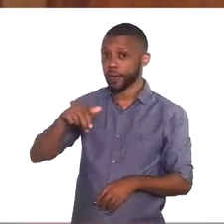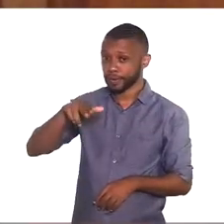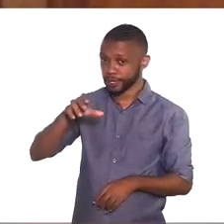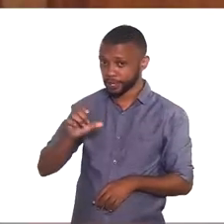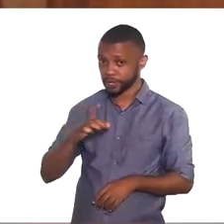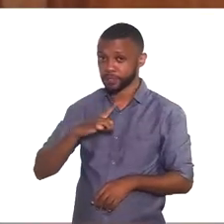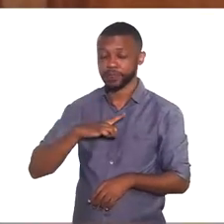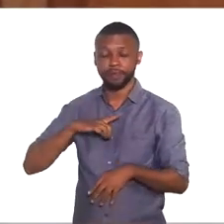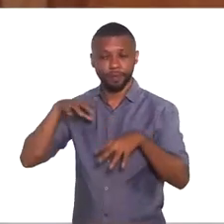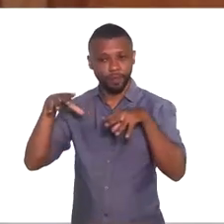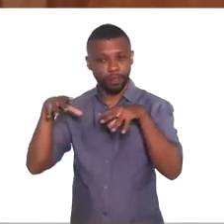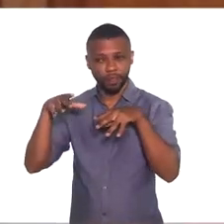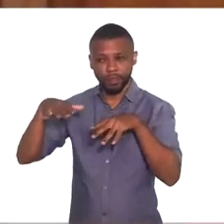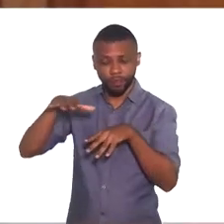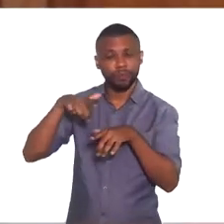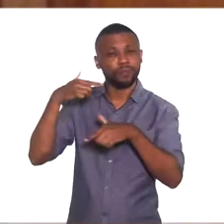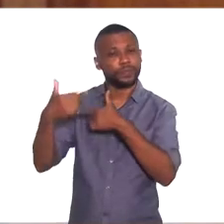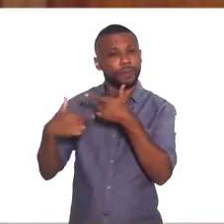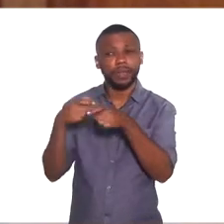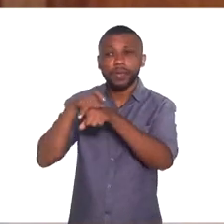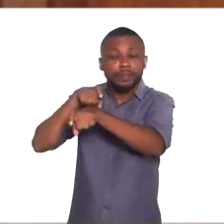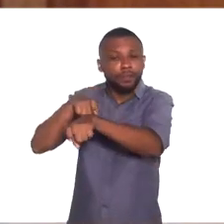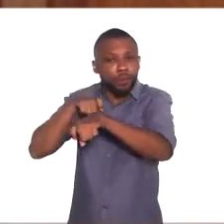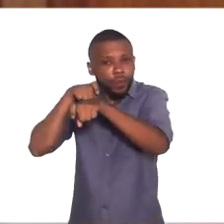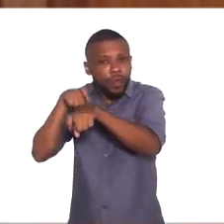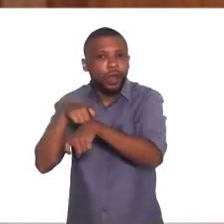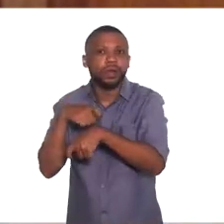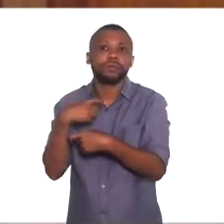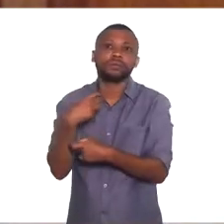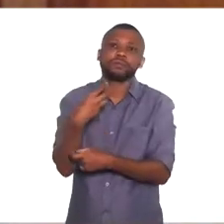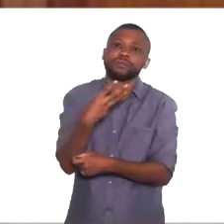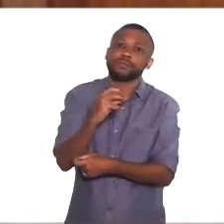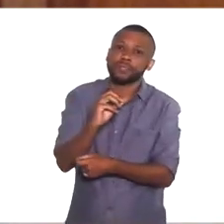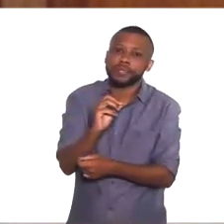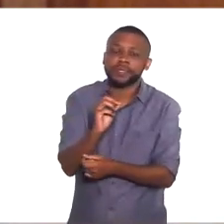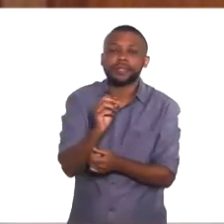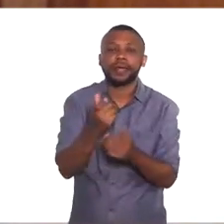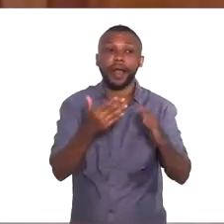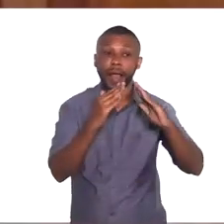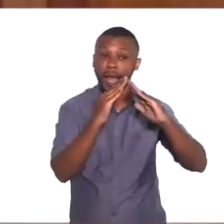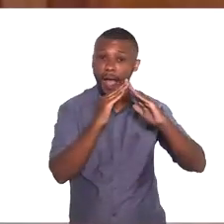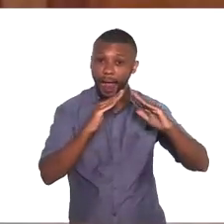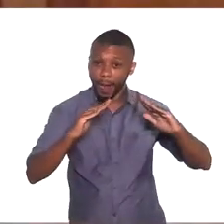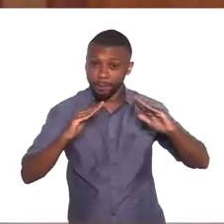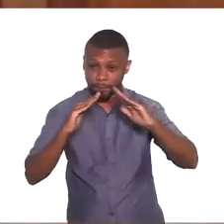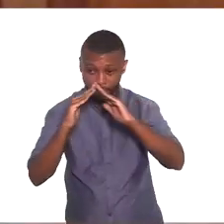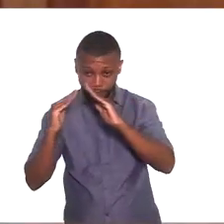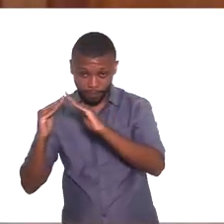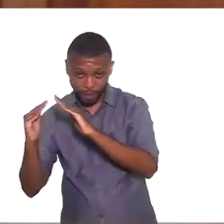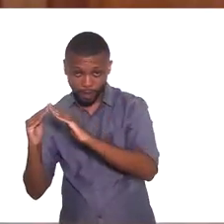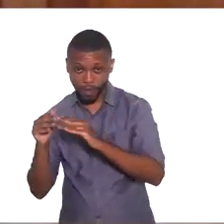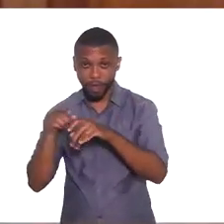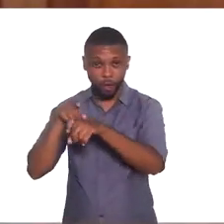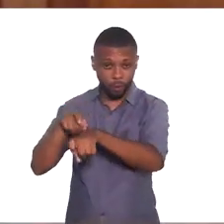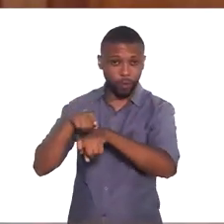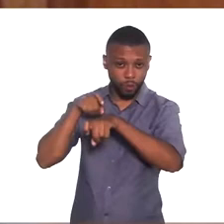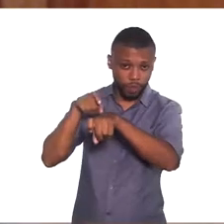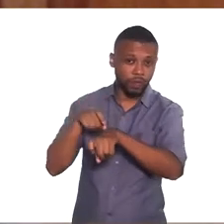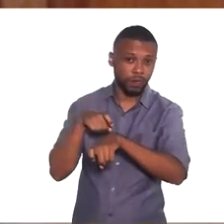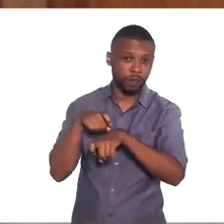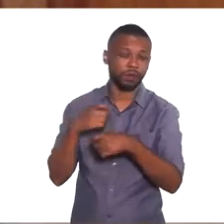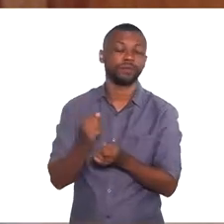Paróquia São Roque ali eu fui Vigário Paroquial tava livre tempo na zona rural para 30 capelas rurais né